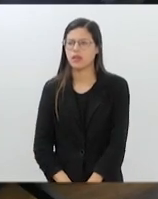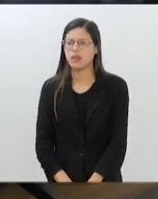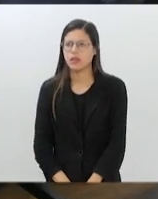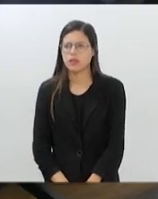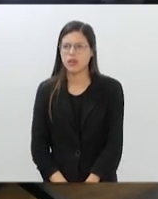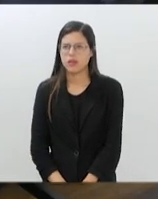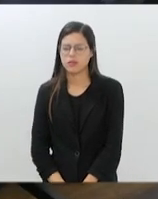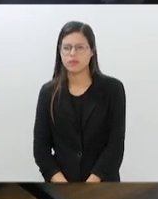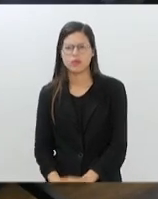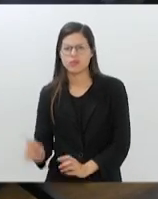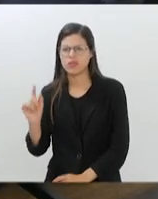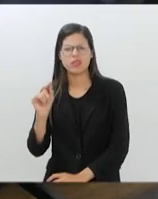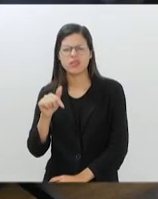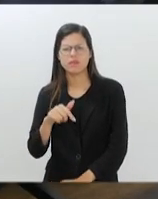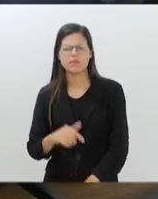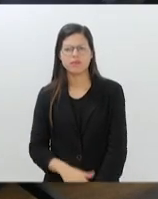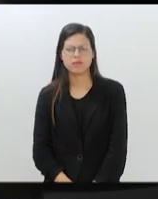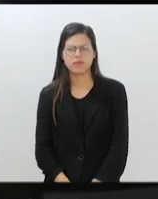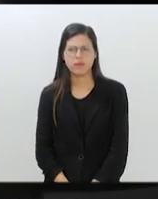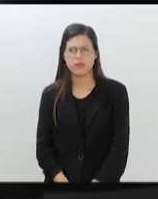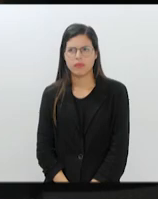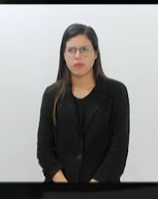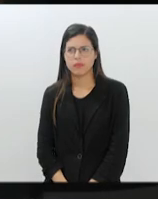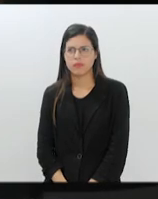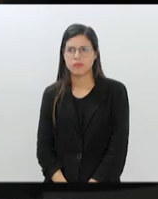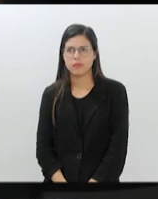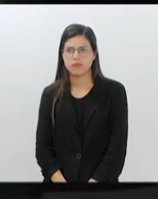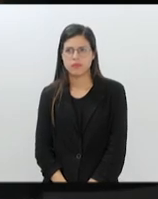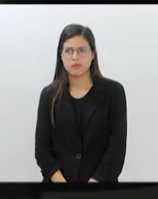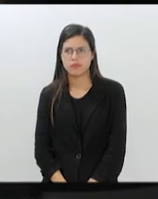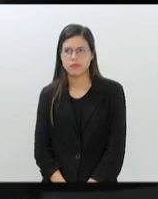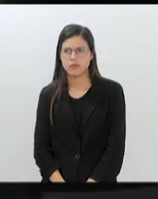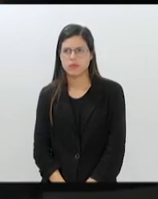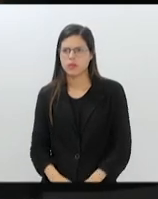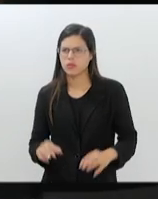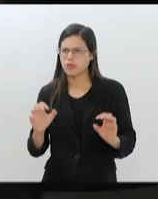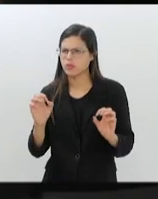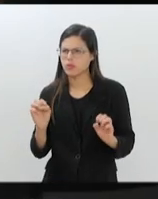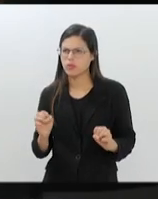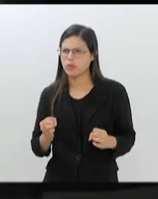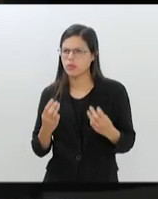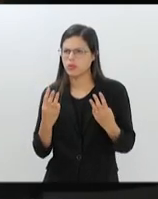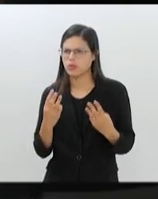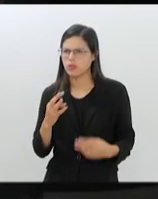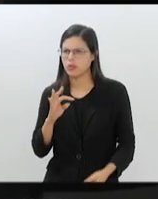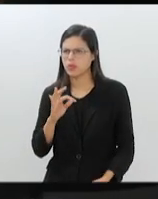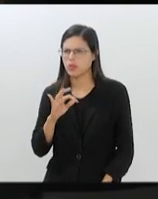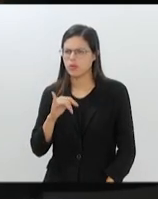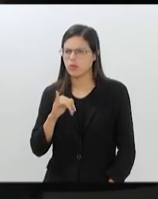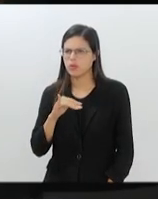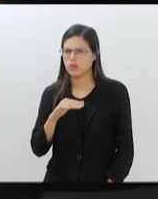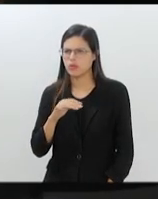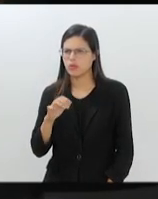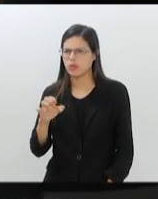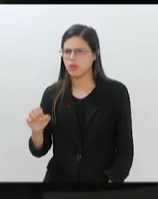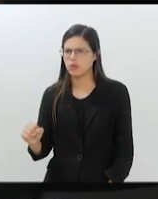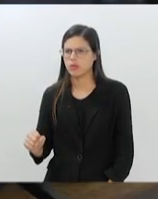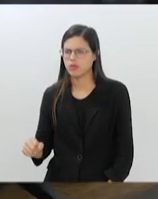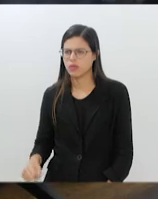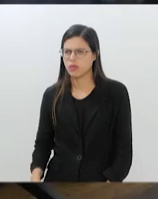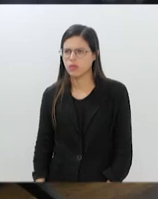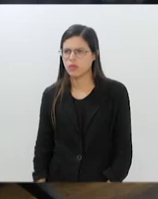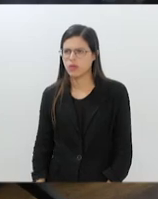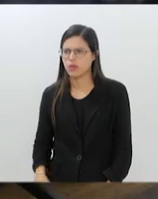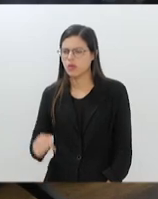que que foi isso eh Financial times internacional né É internacional quem que foi